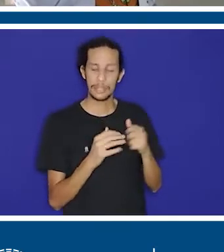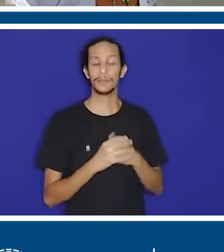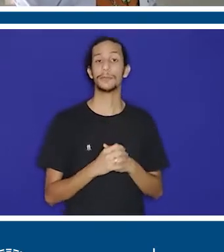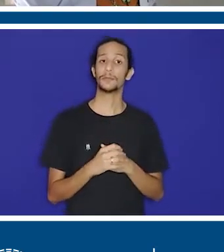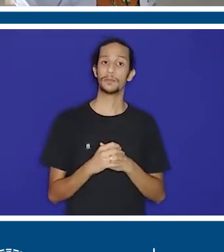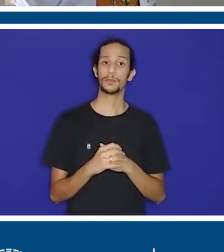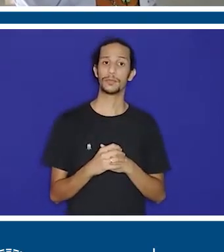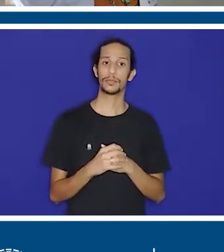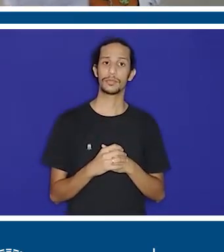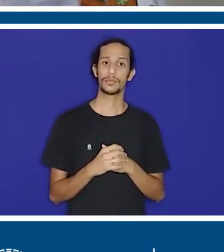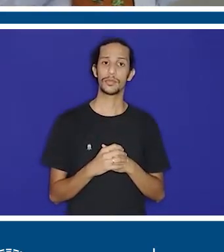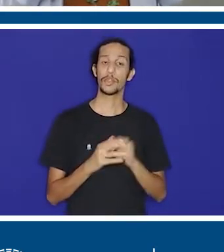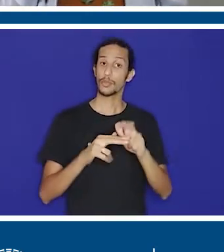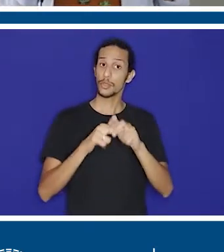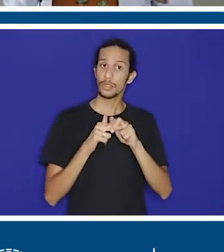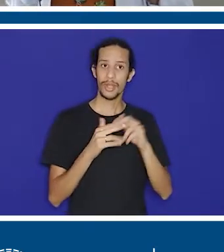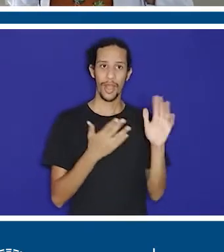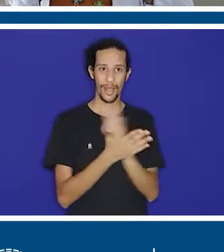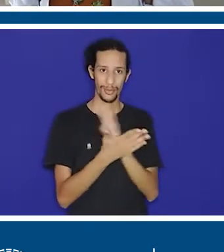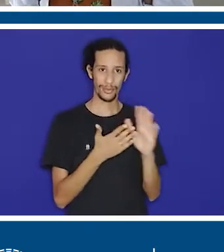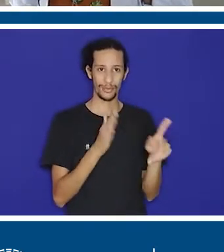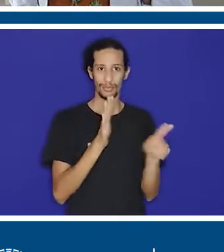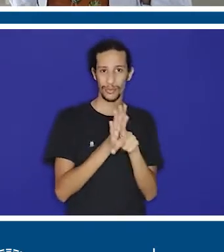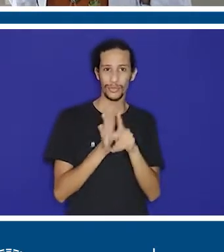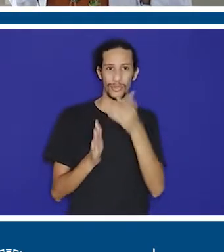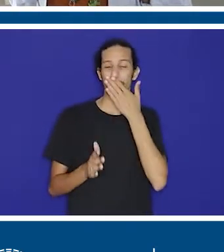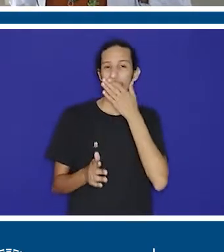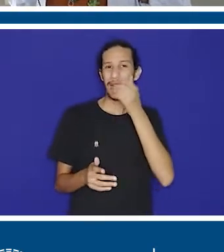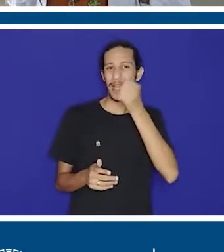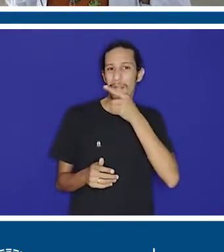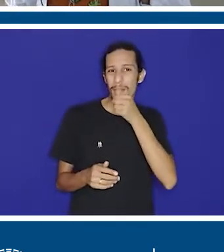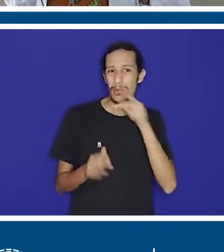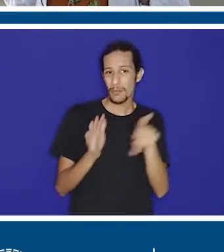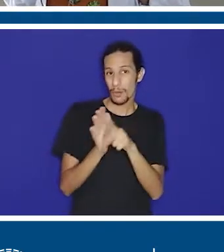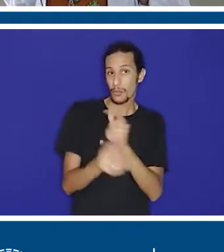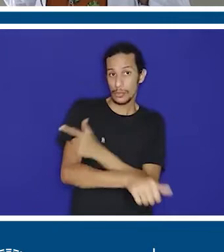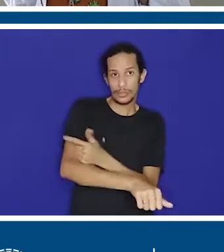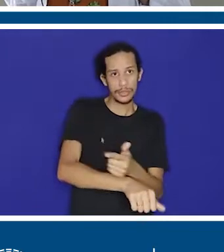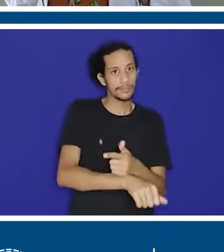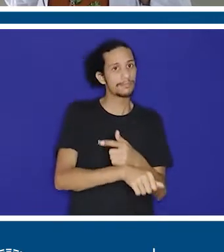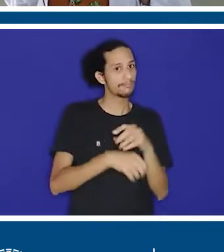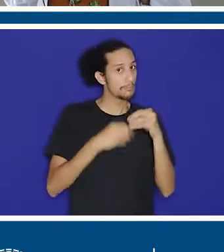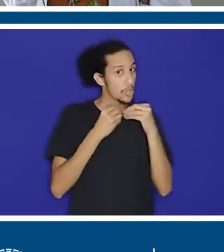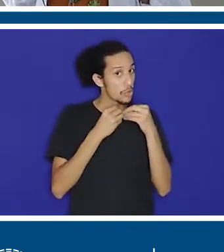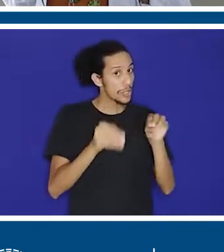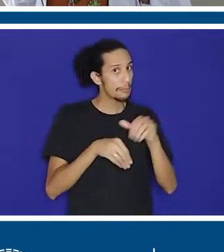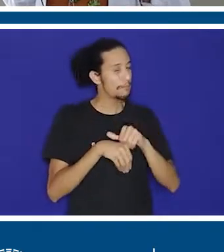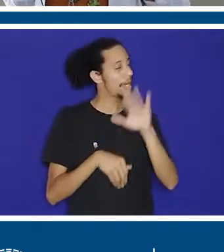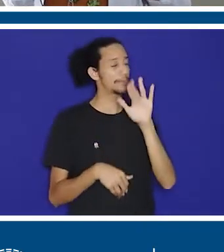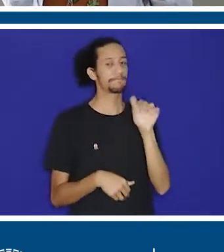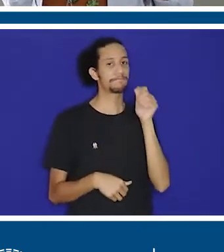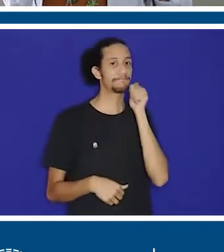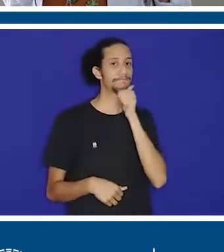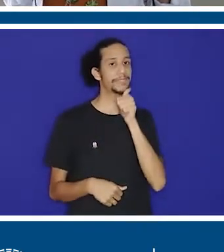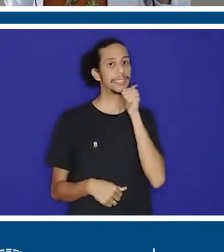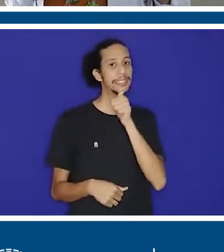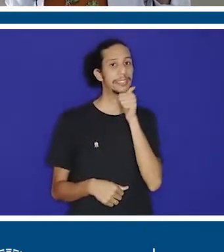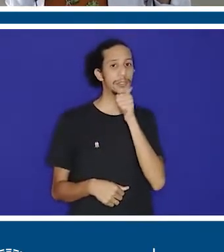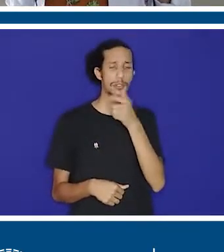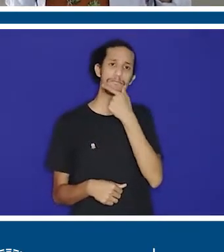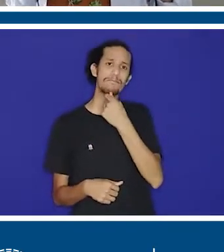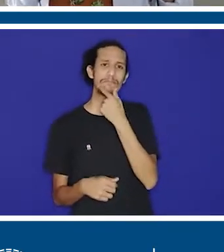acho que os moduladores de comportamento, eles são mais cruéis com as meninas. Os meninos